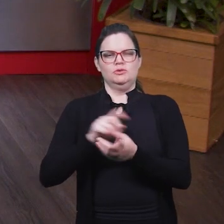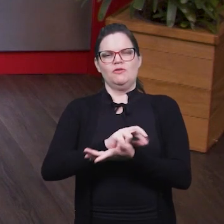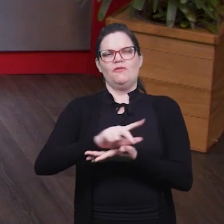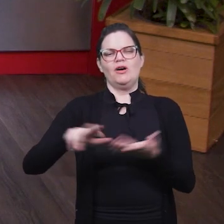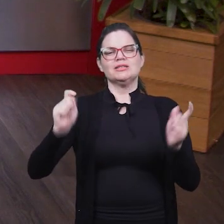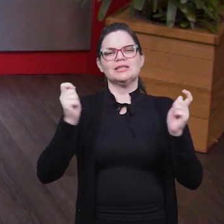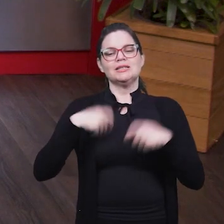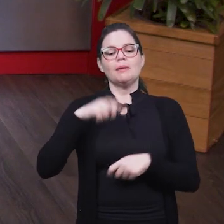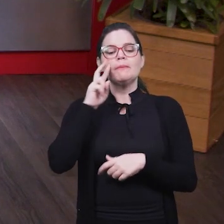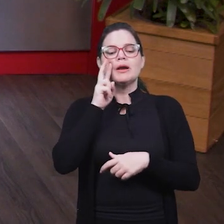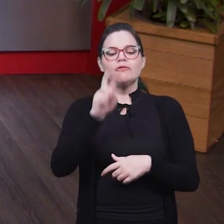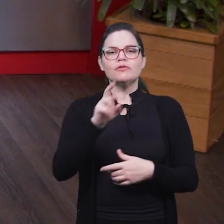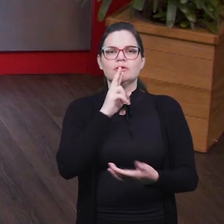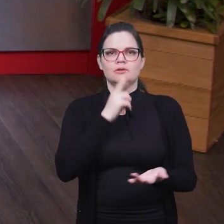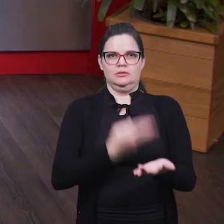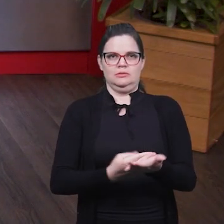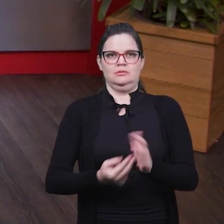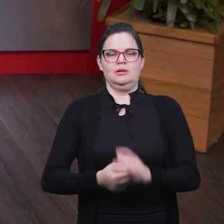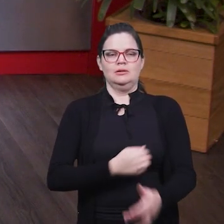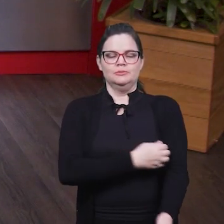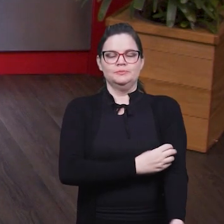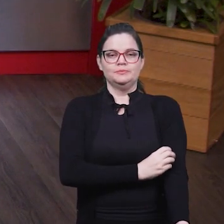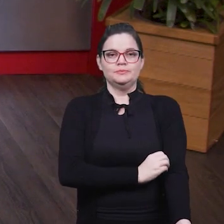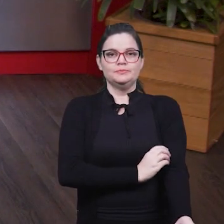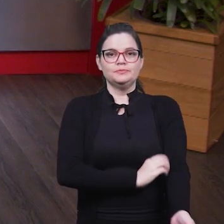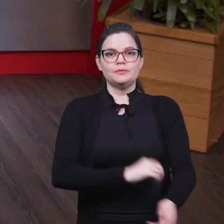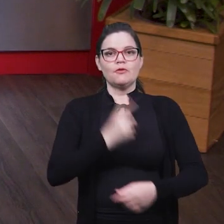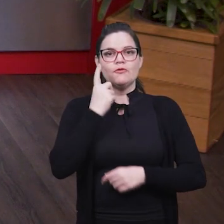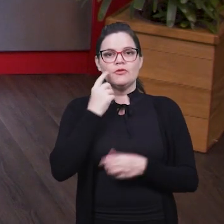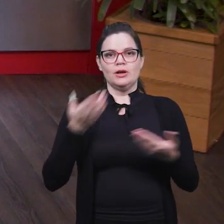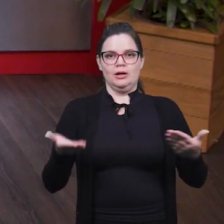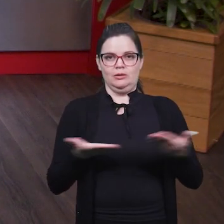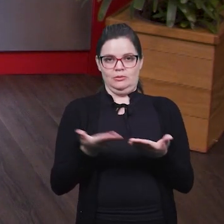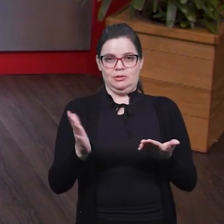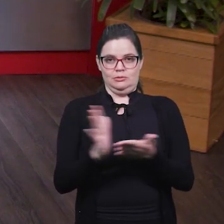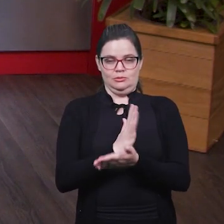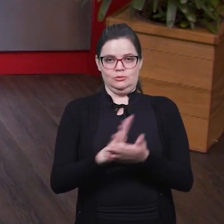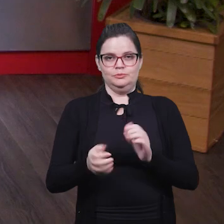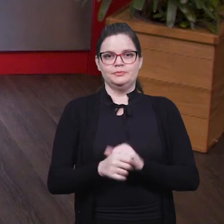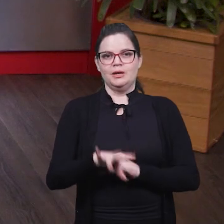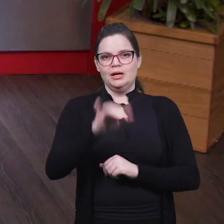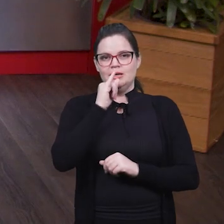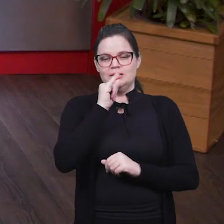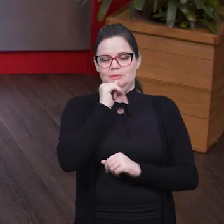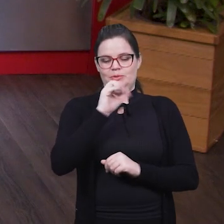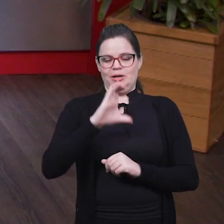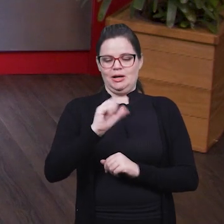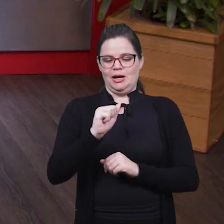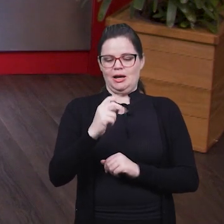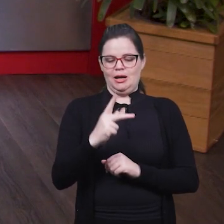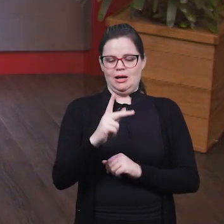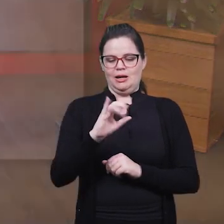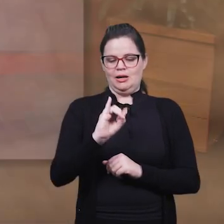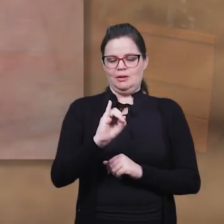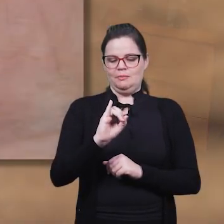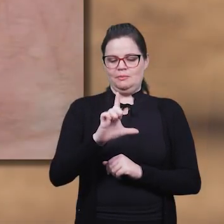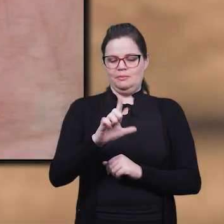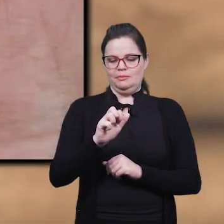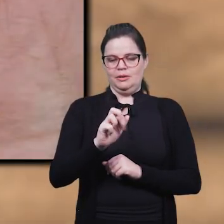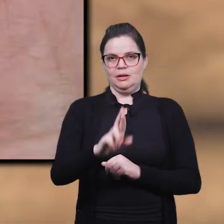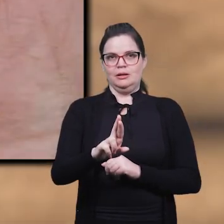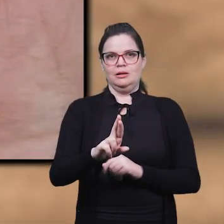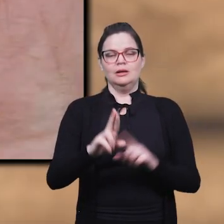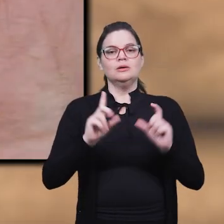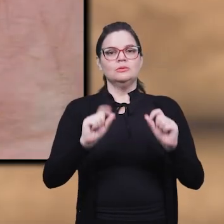medi-la. Conheça agora, alguns principais. Glicemia capilar, que é a glicemia onde